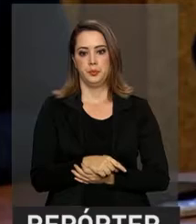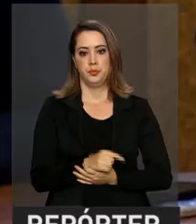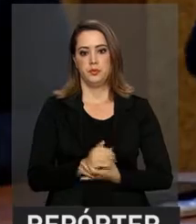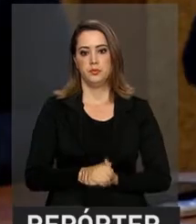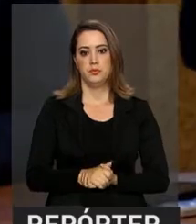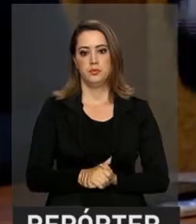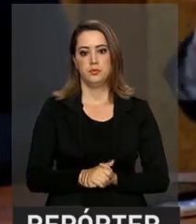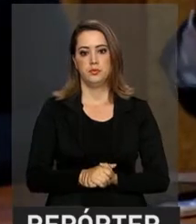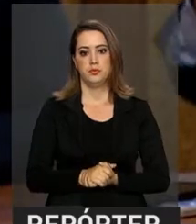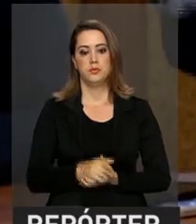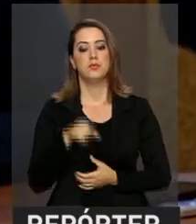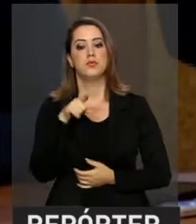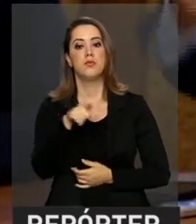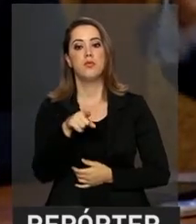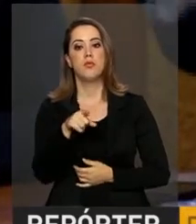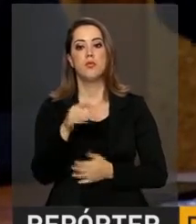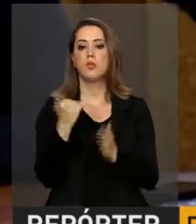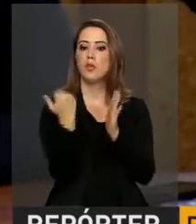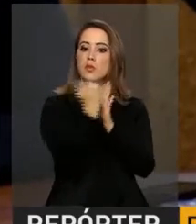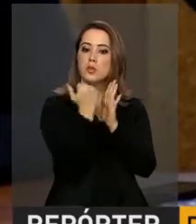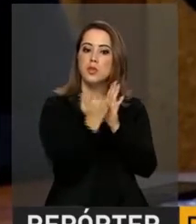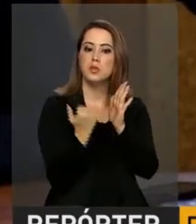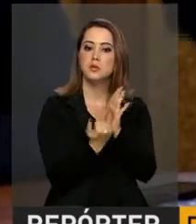países.ibge.gov.br. Um infográfico